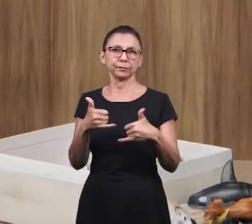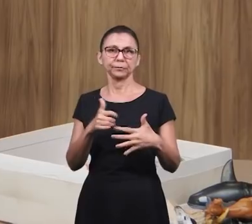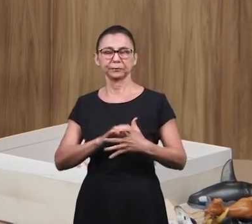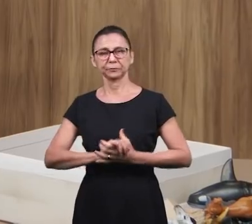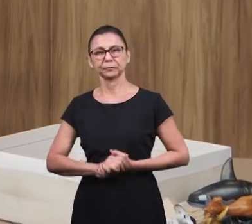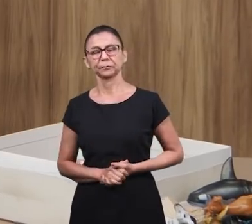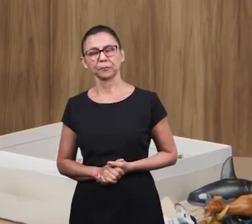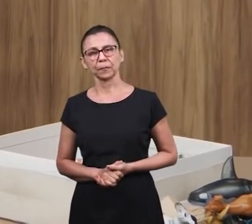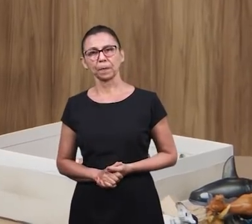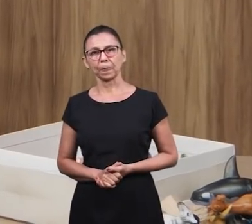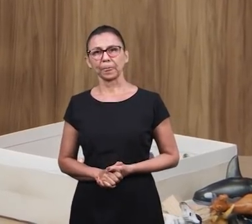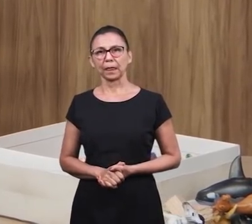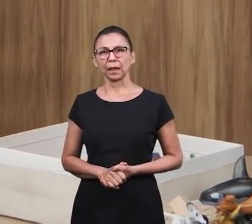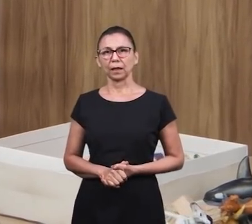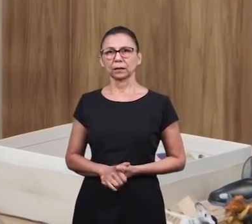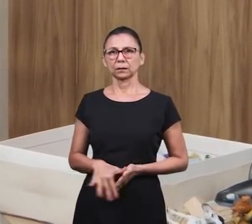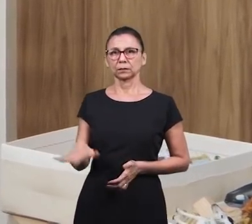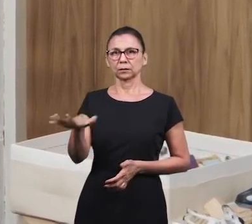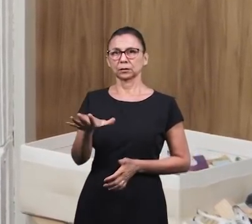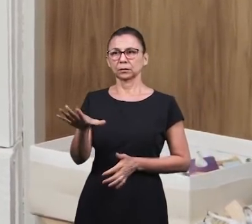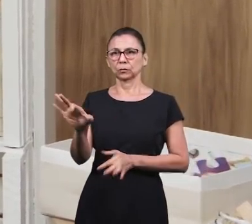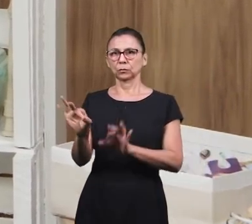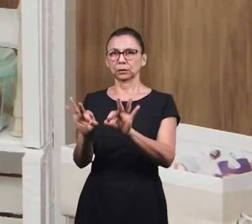está organizado.